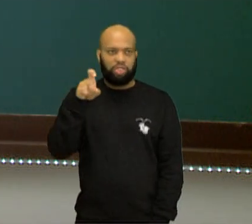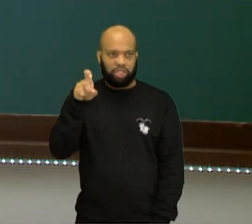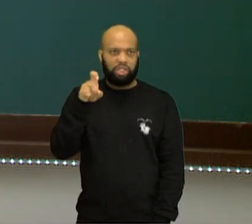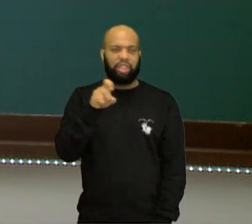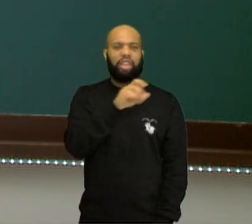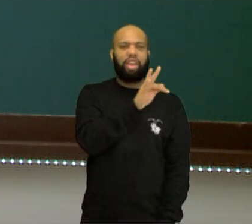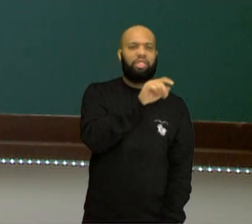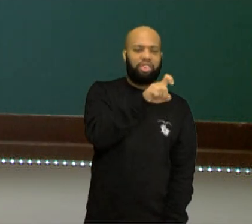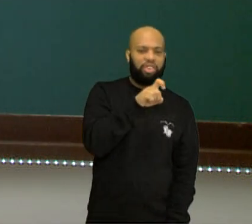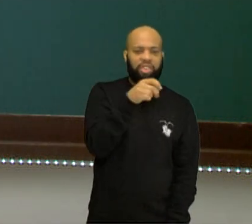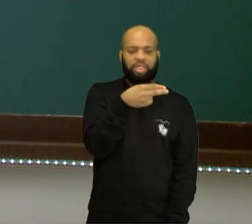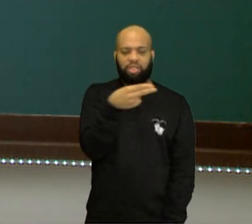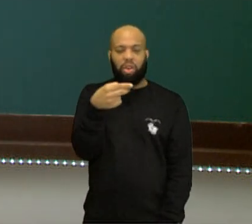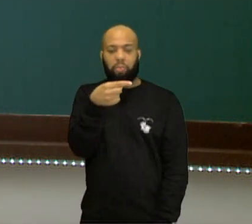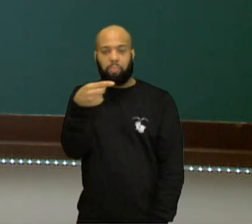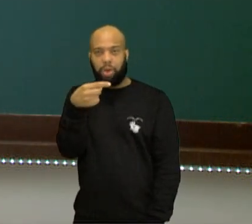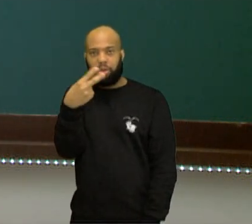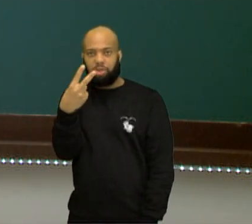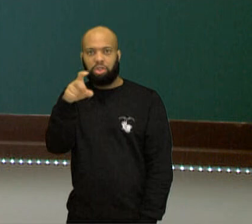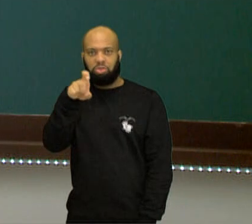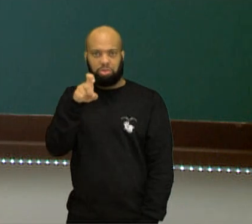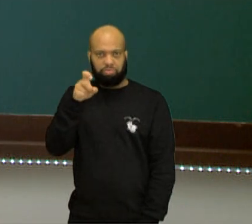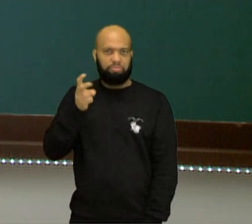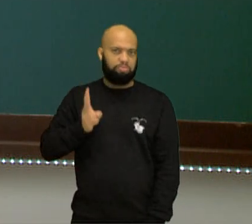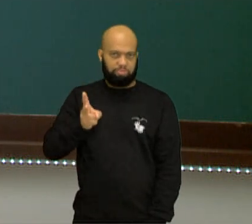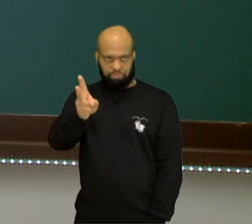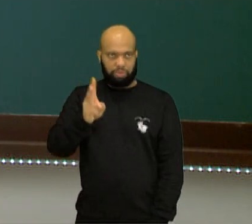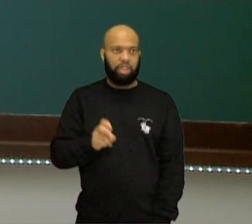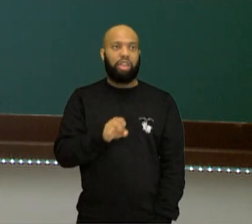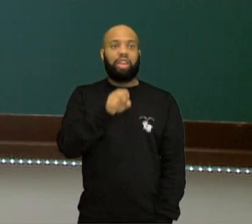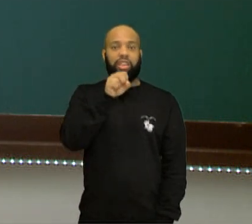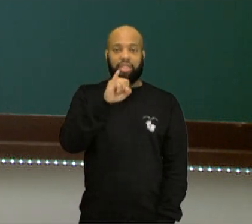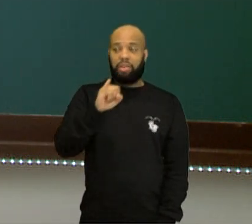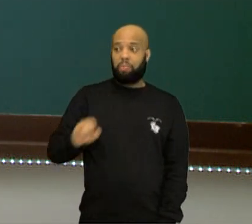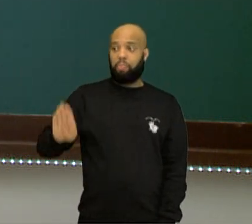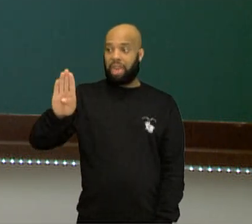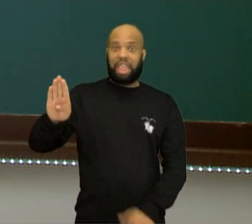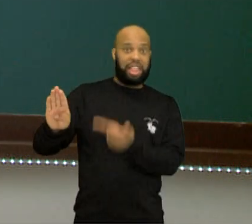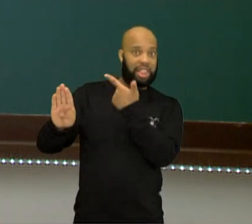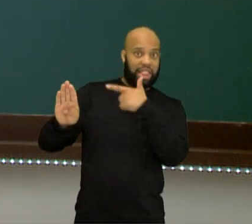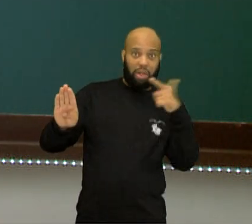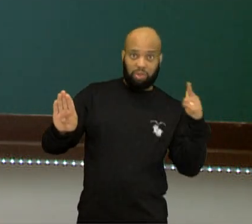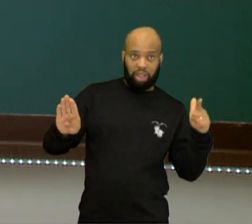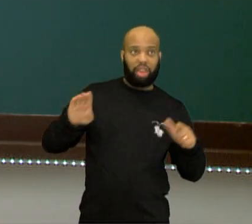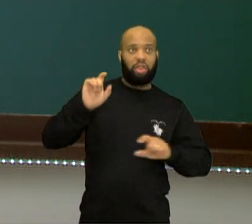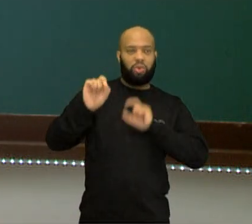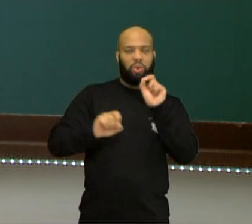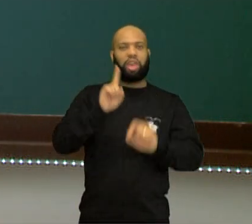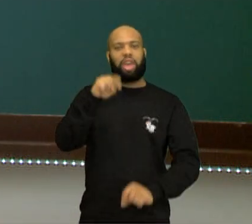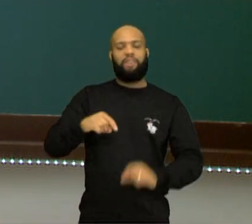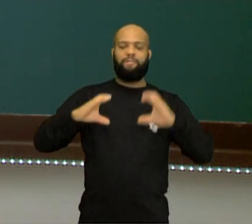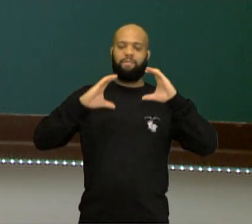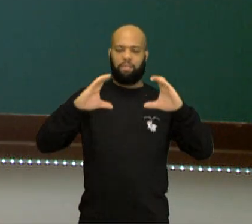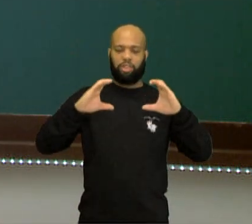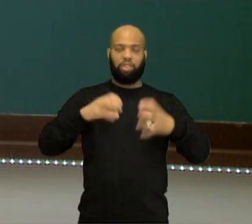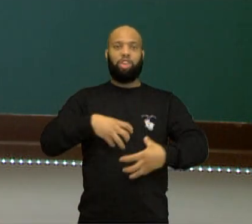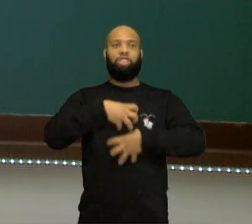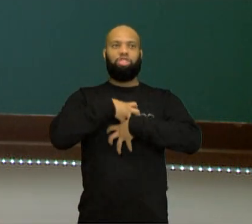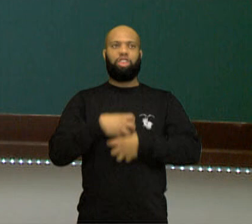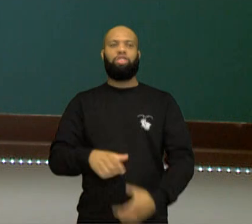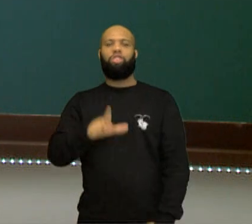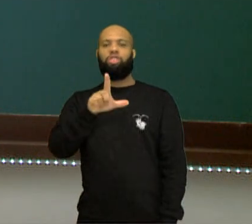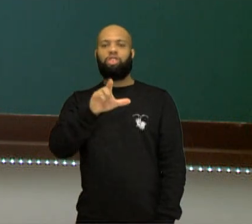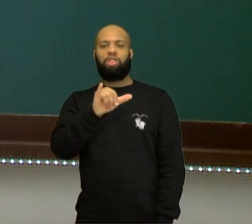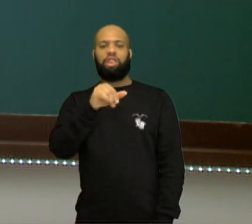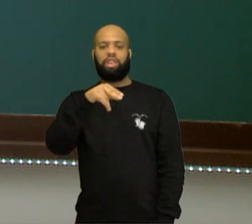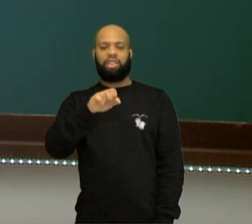menos 2x, e assim por diante. Então, quando B for igual a zero, nós vamos ter uma função linear. E nesse